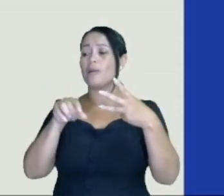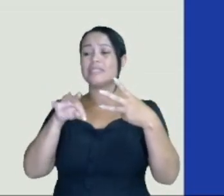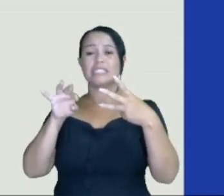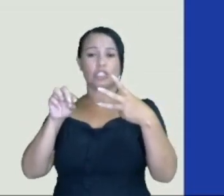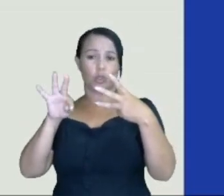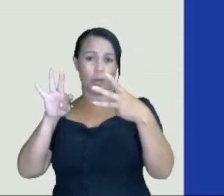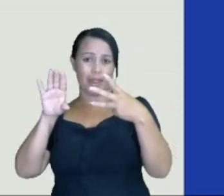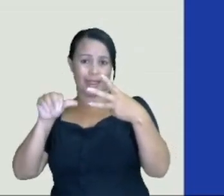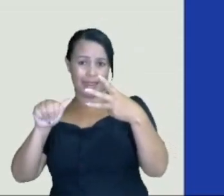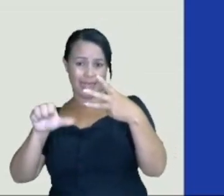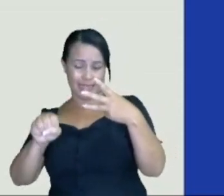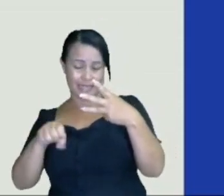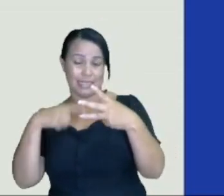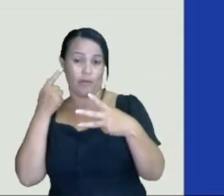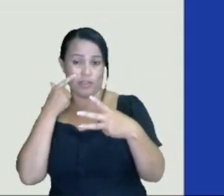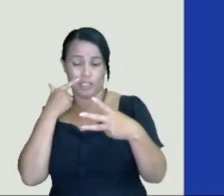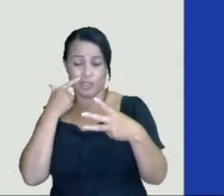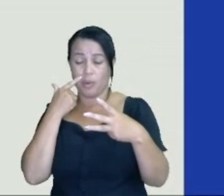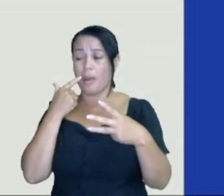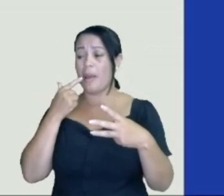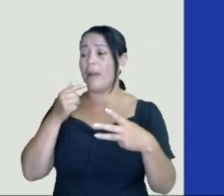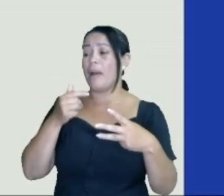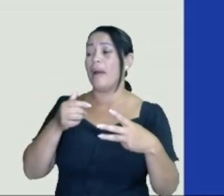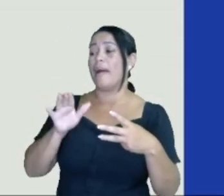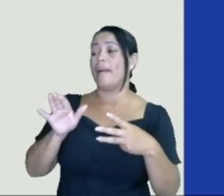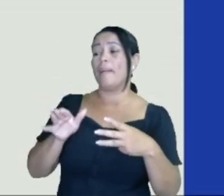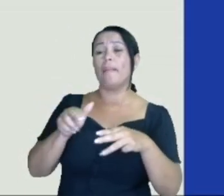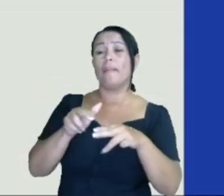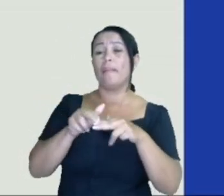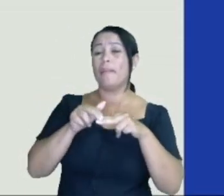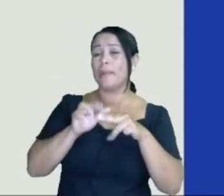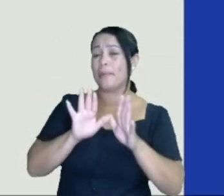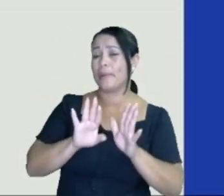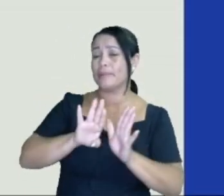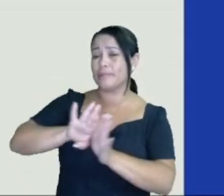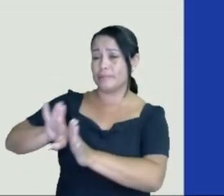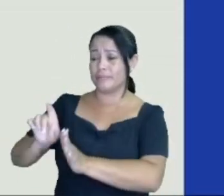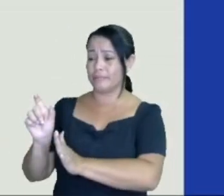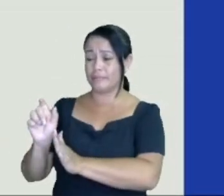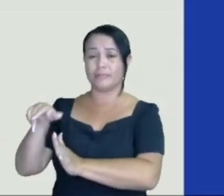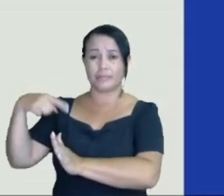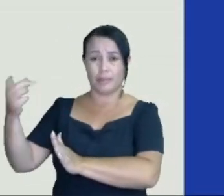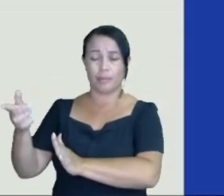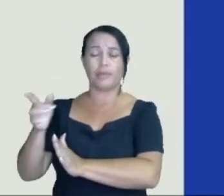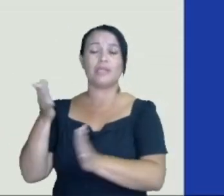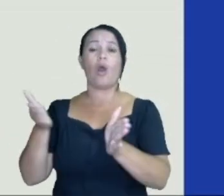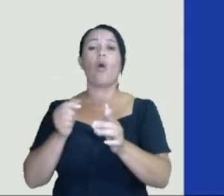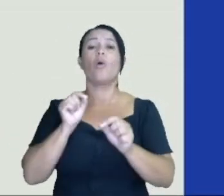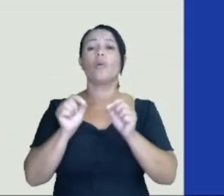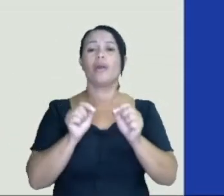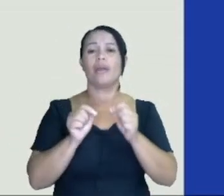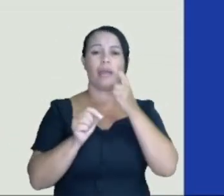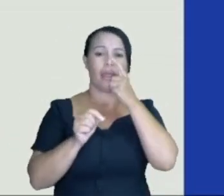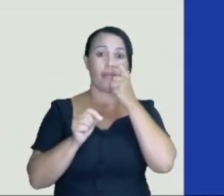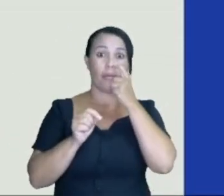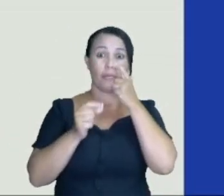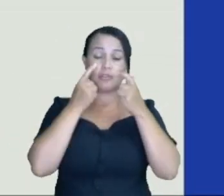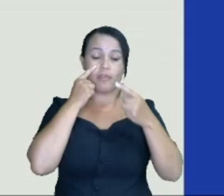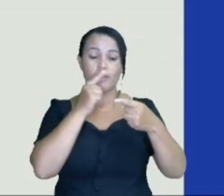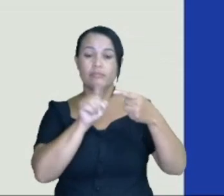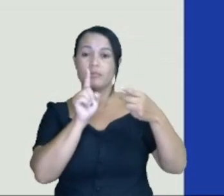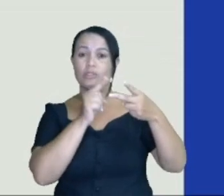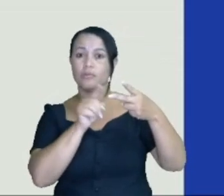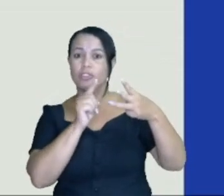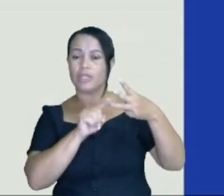proparoxítonas. Por enquanto, vamos deixar os monossílabos para depois e vamos trabalhar as